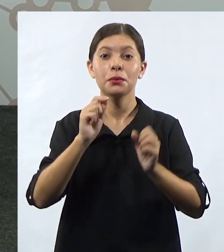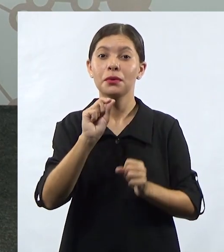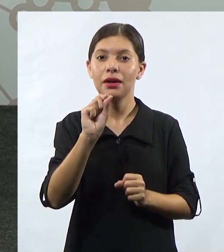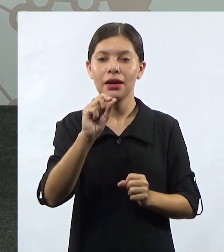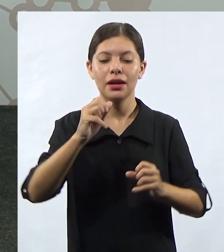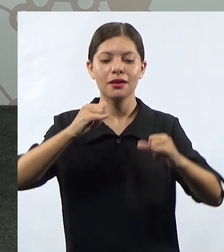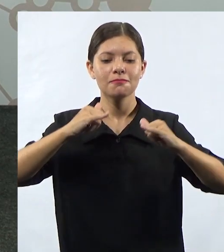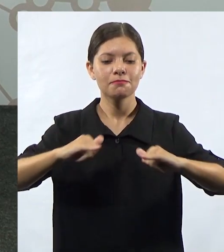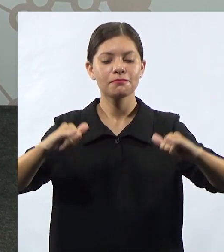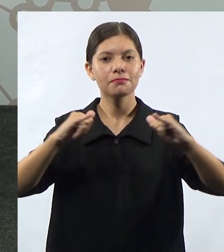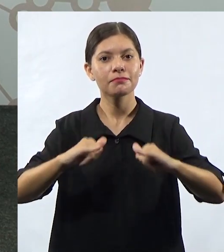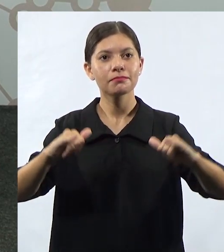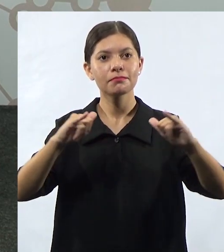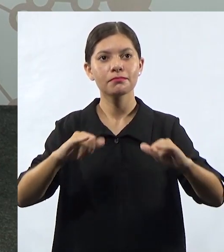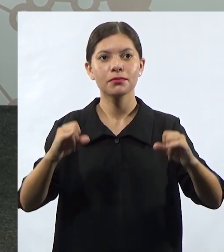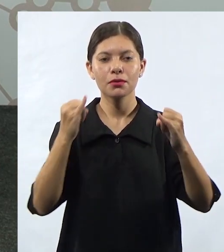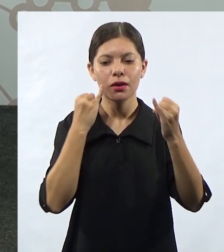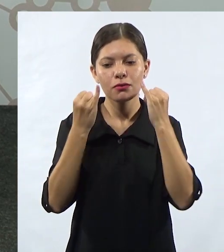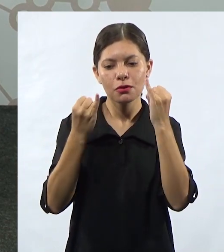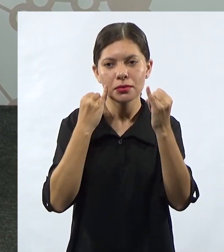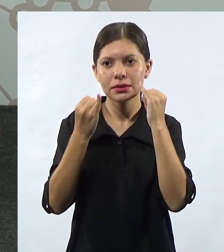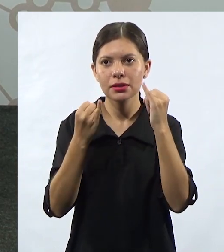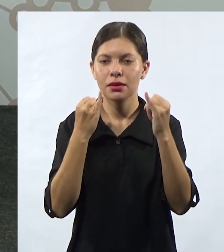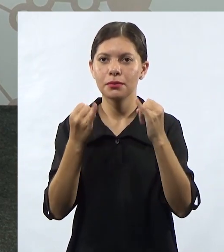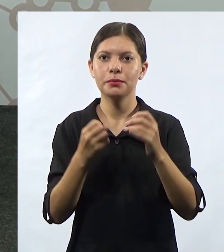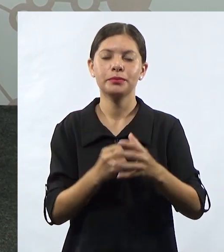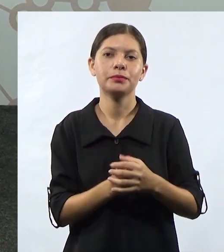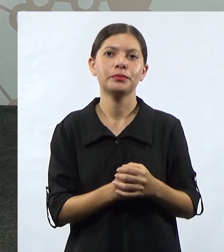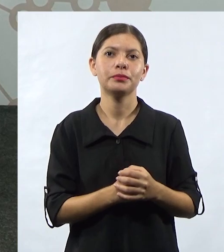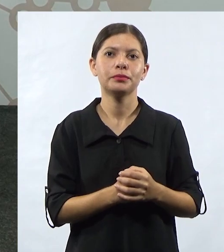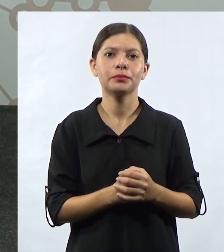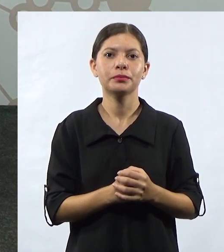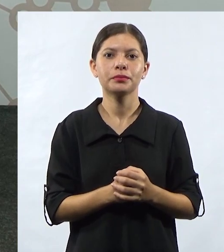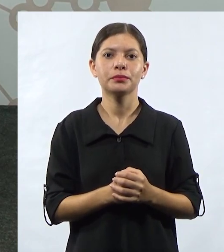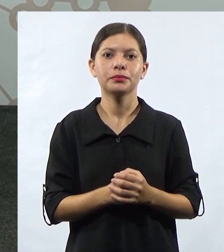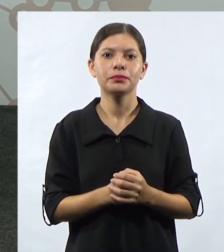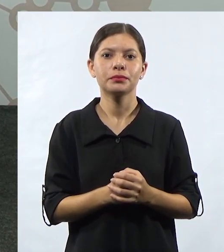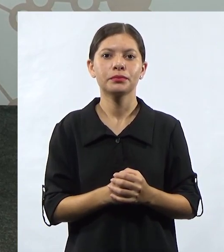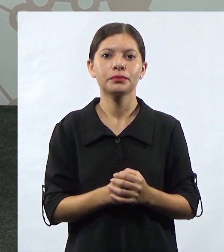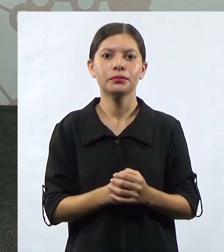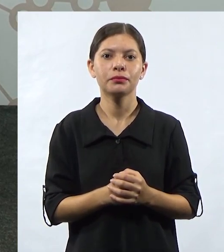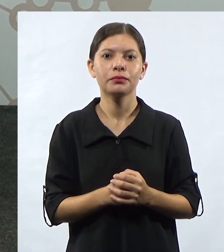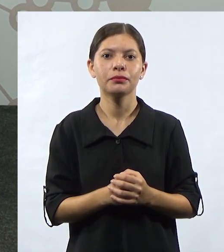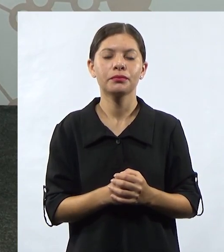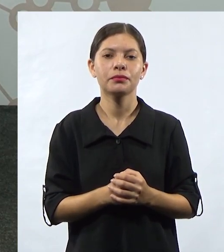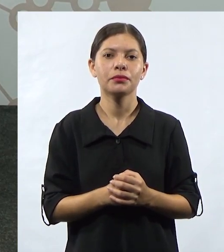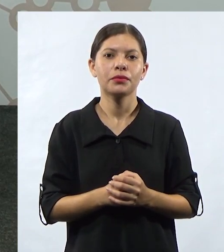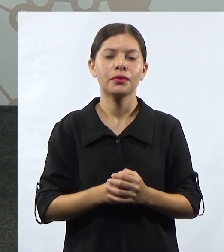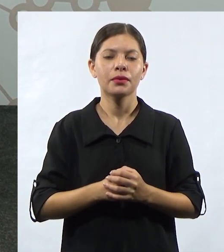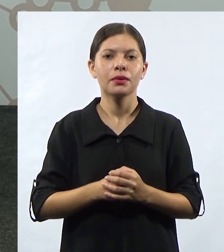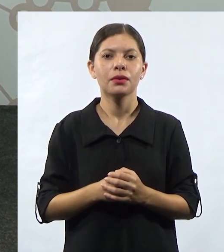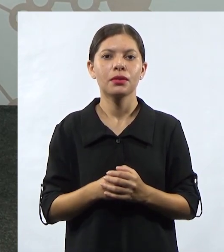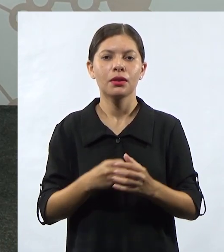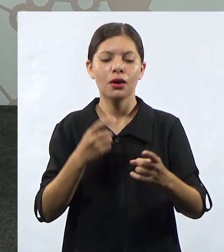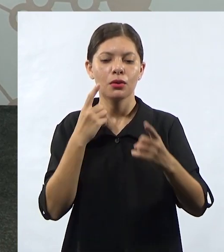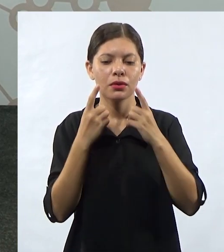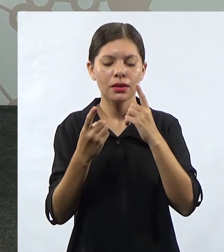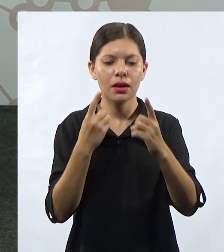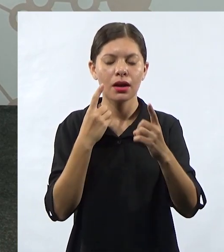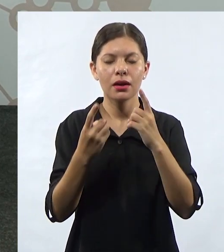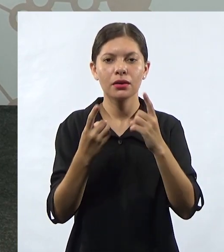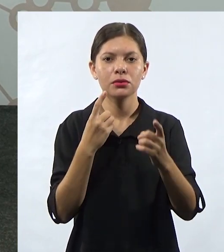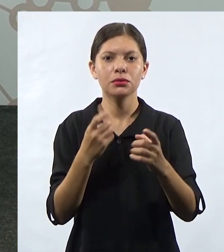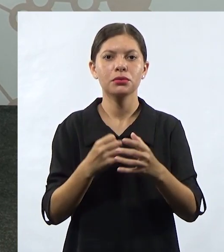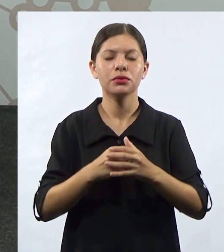divulgar uma informação, divulgar um dado. Aí, para quem computação, né? Os dados, divulgar